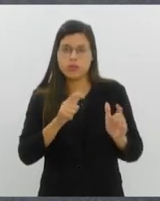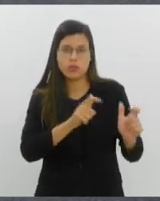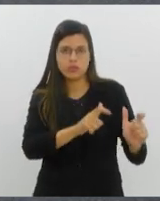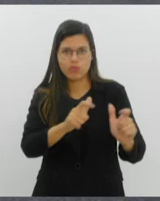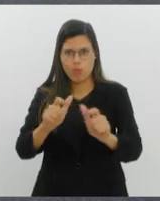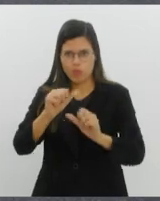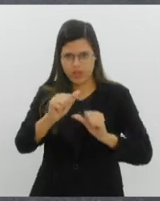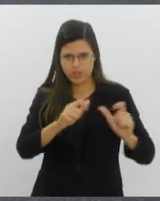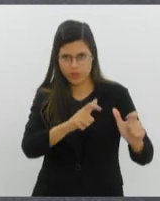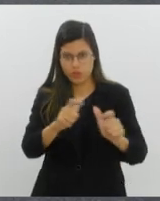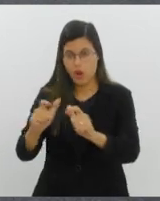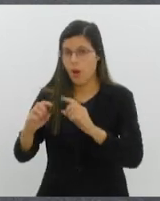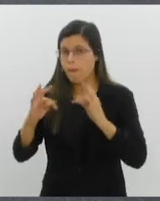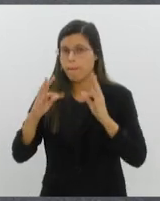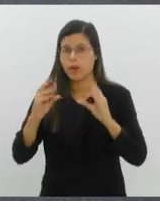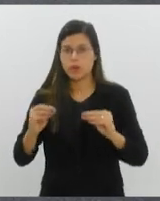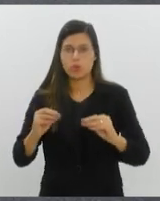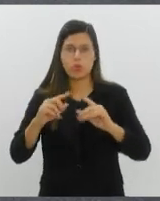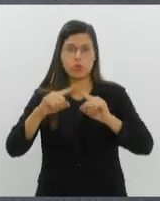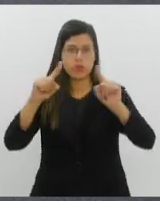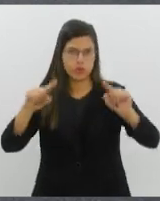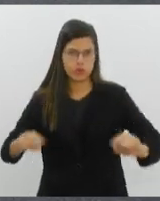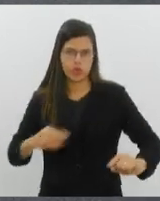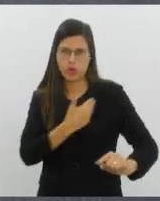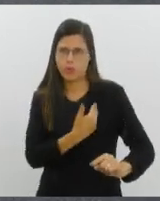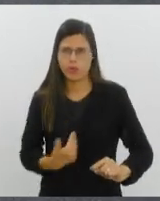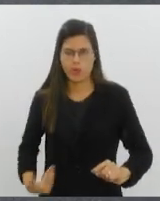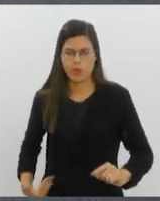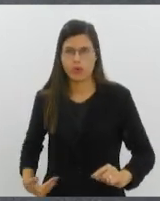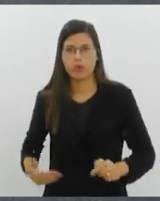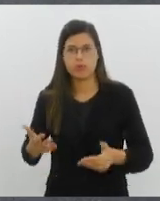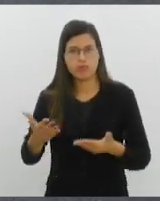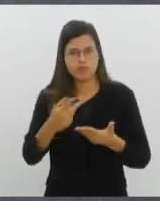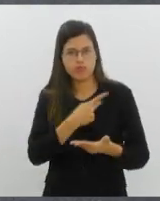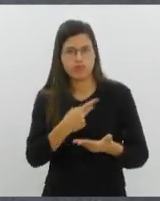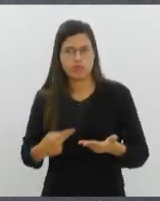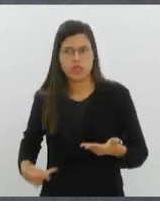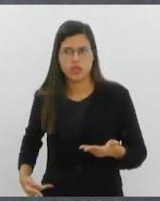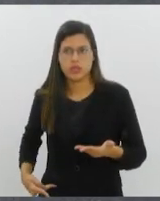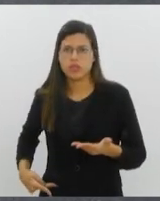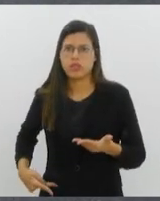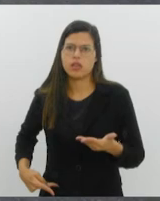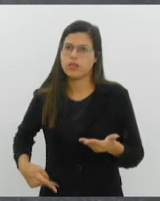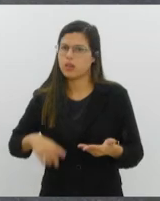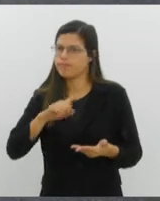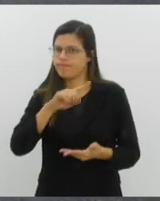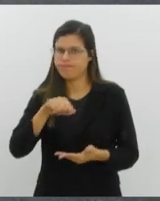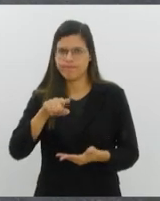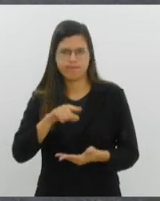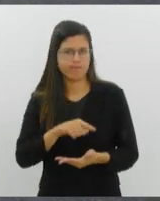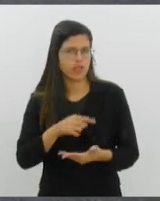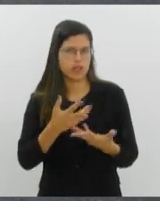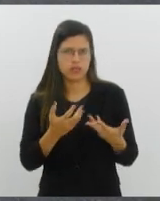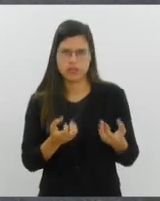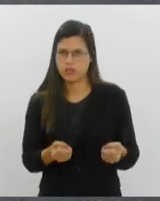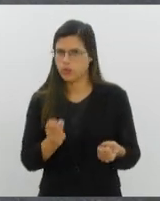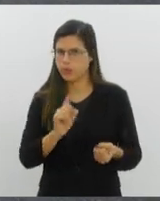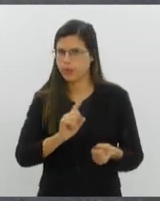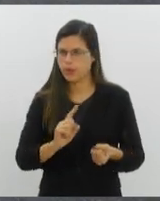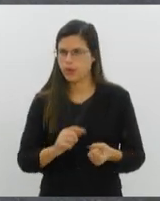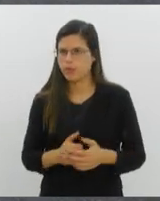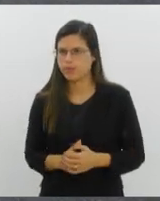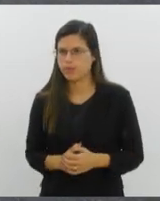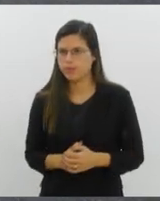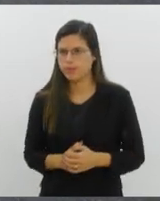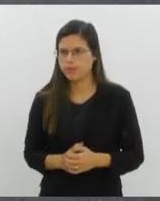os servidores públicos. Então, eu gostaria, senhor presidente, de encaminhar pela rejeição,